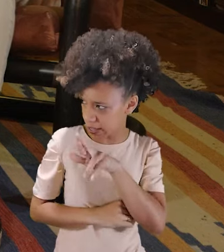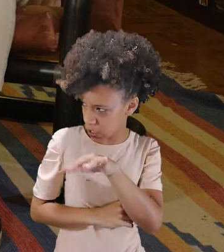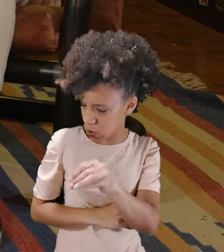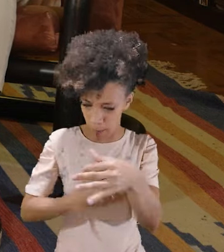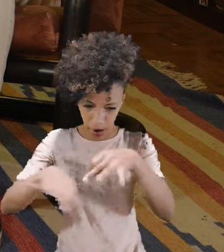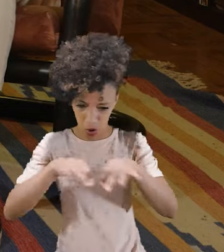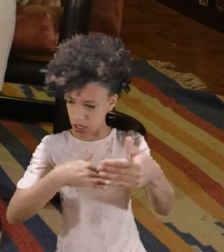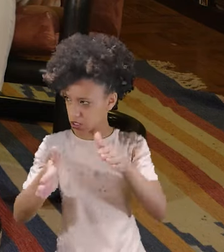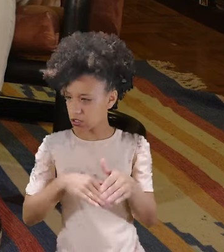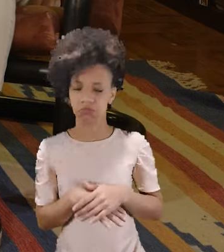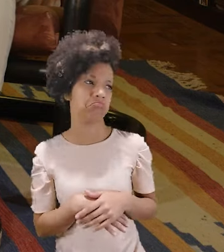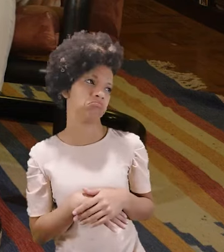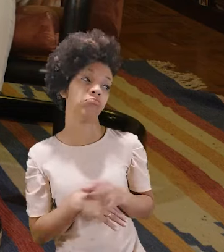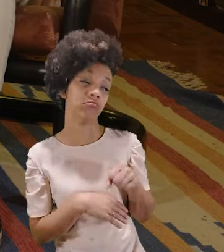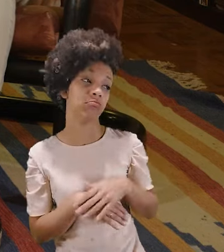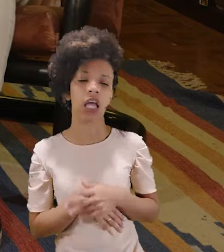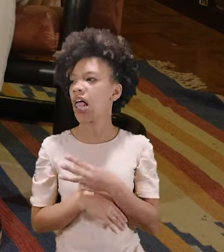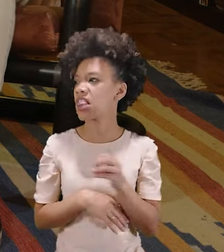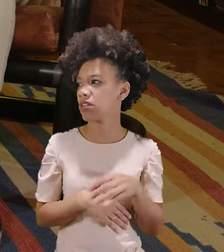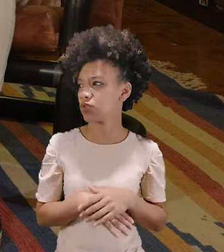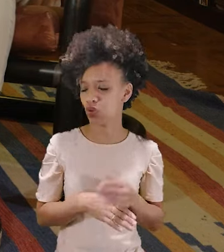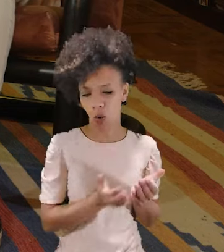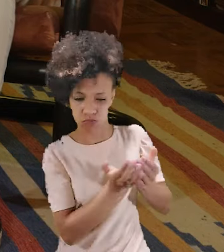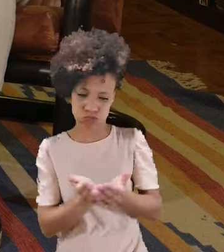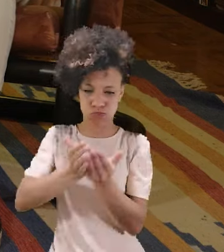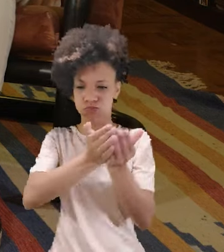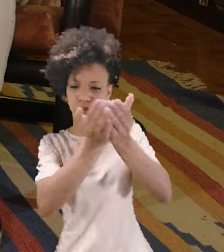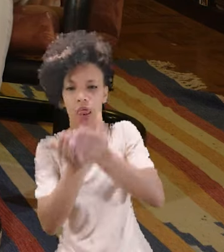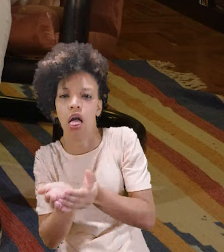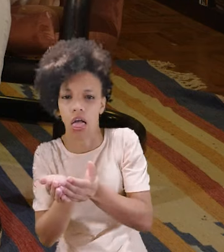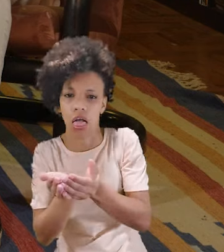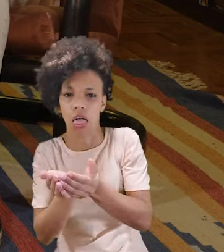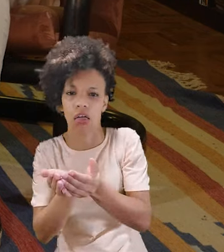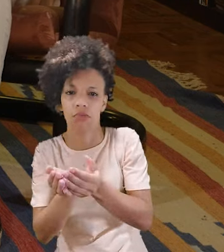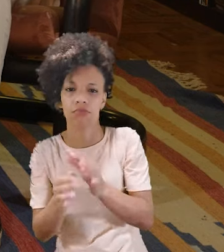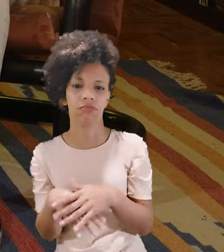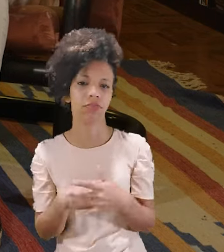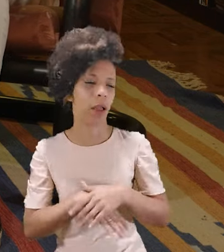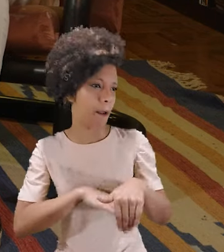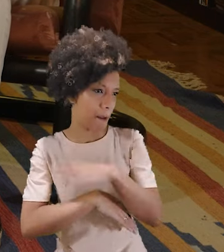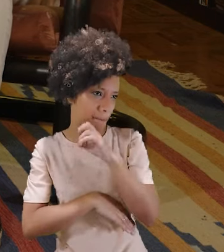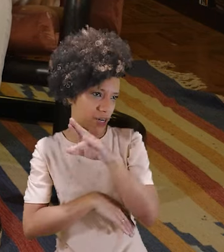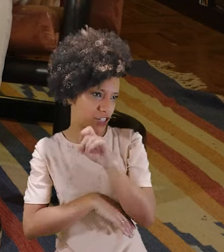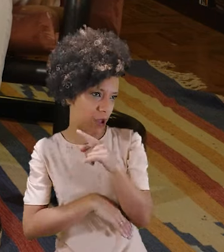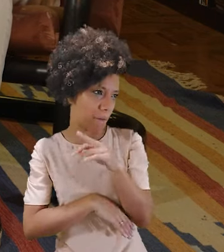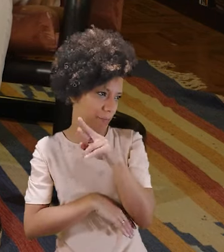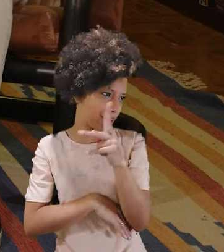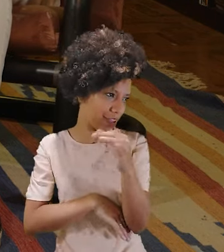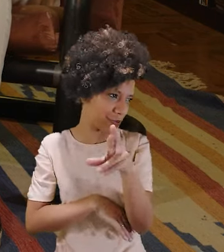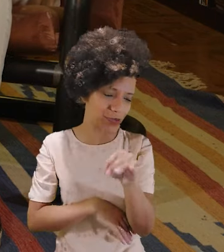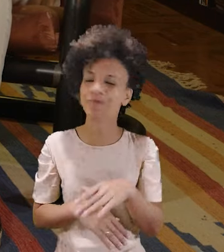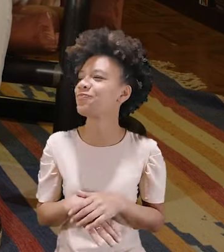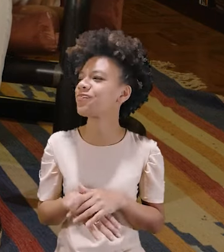300 voltas mesmo tempo mas ela veio aqui de cara sensacional navio aqui ó eu vou dar Paulista ali na Marginal Pinheiros quilo mas eu